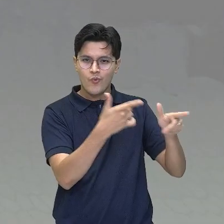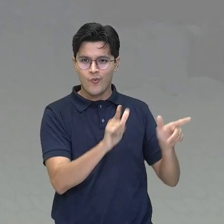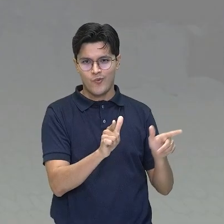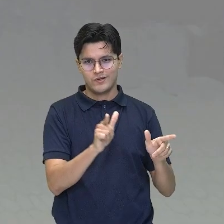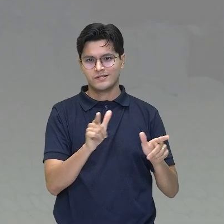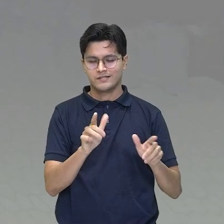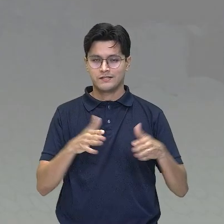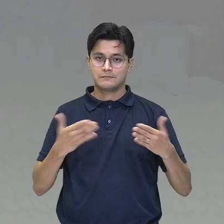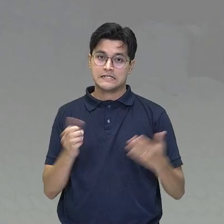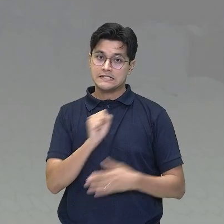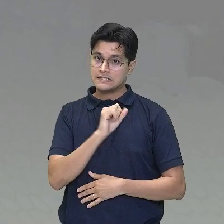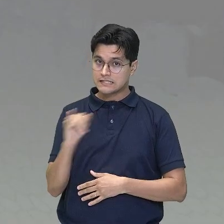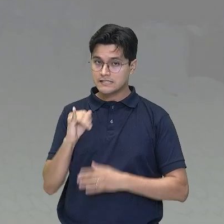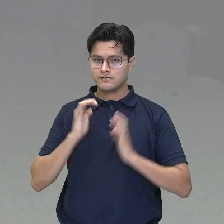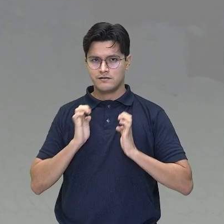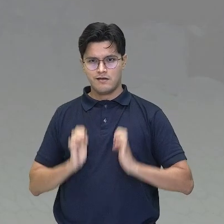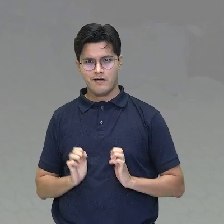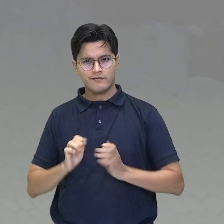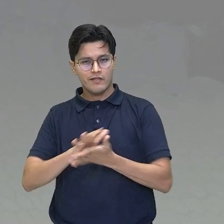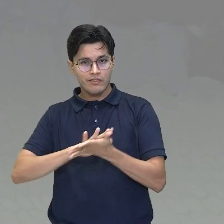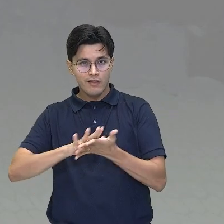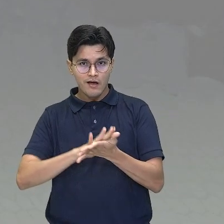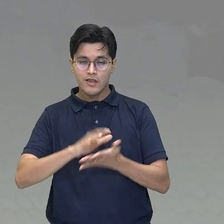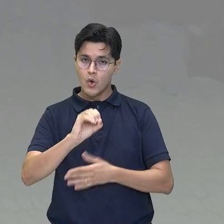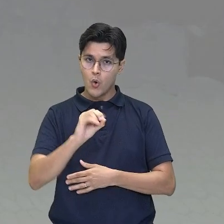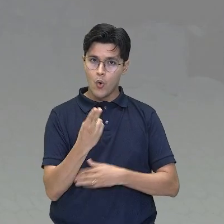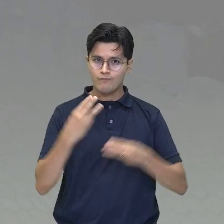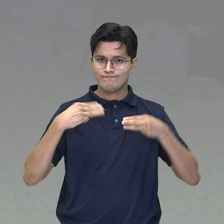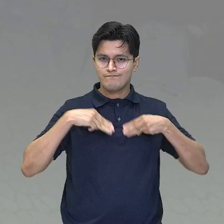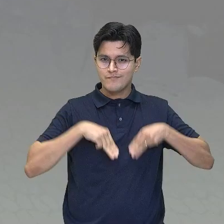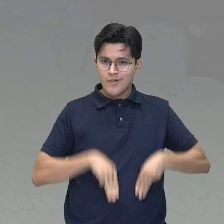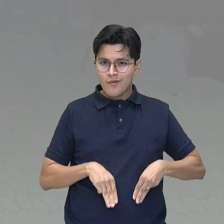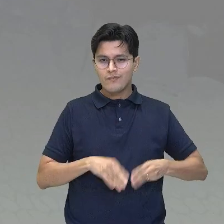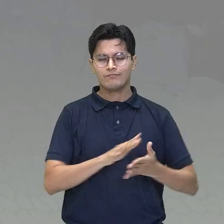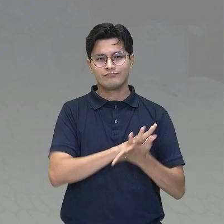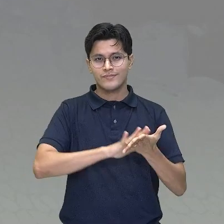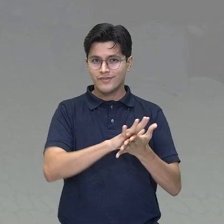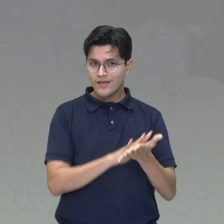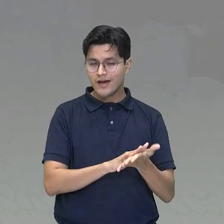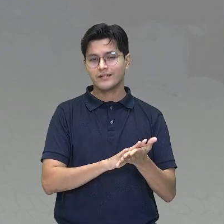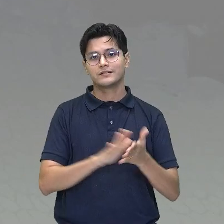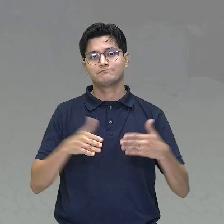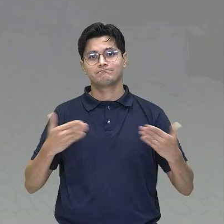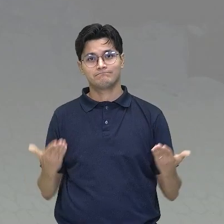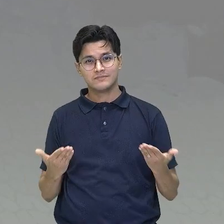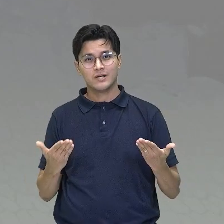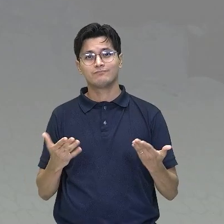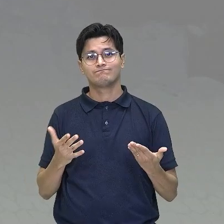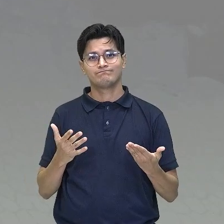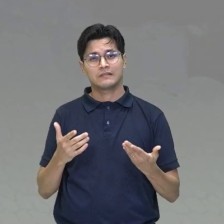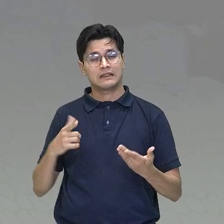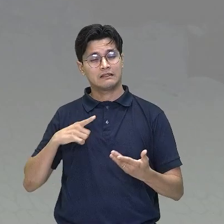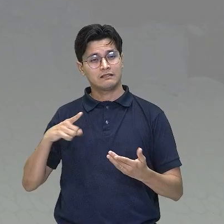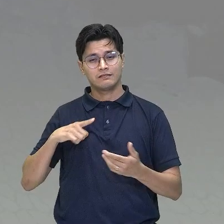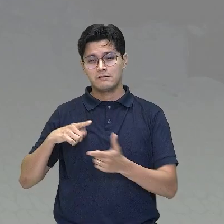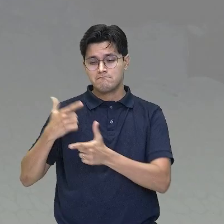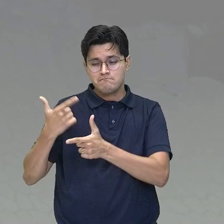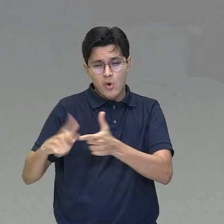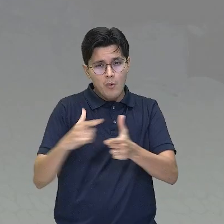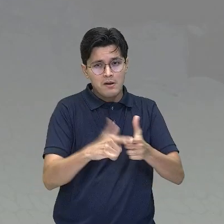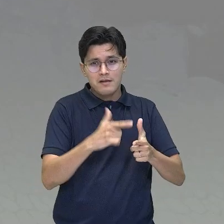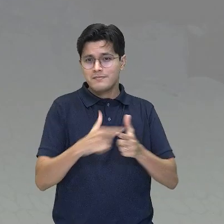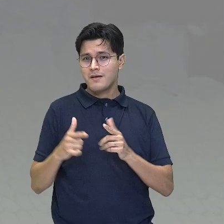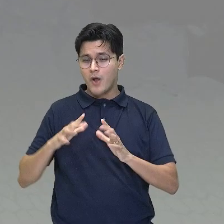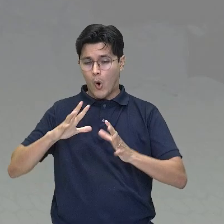ética, sem a moral, sem as orientações éticas, nós viveríamos em constantes conflitos, em constantes brigas,